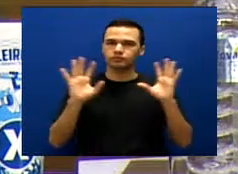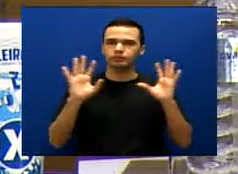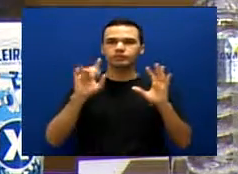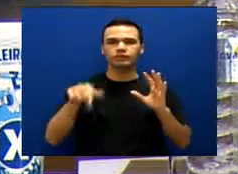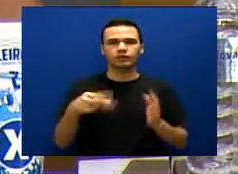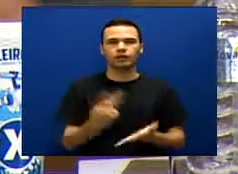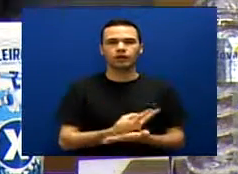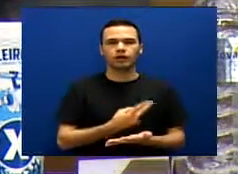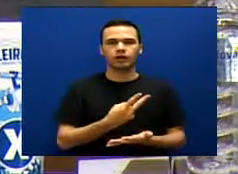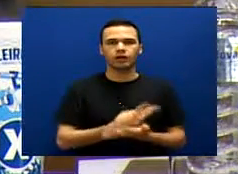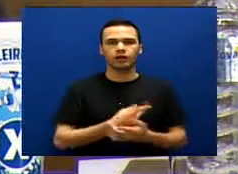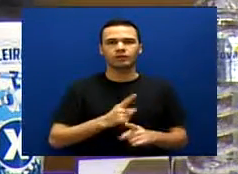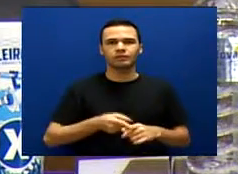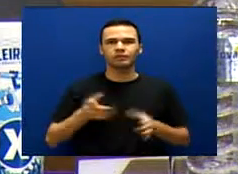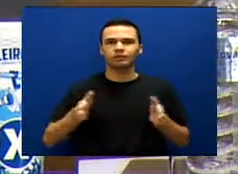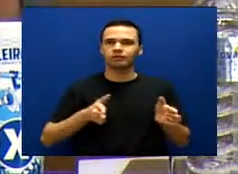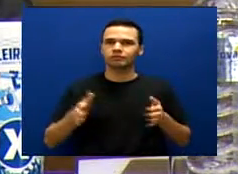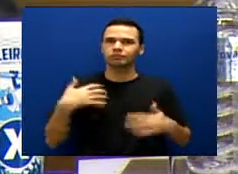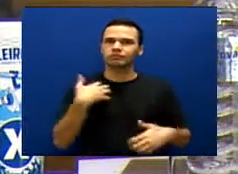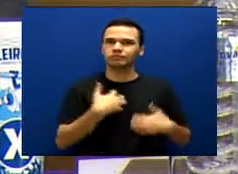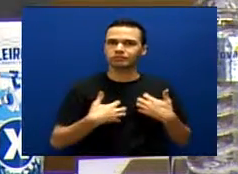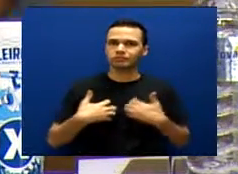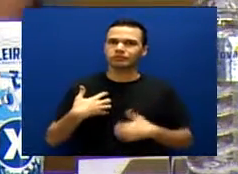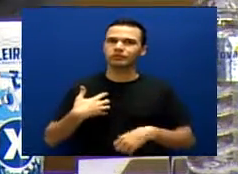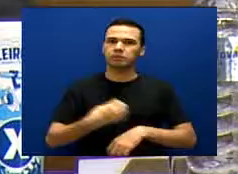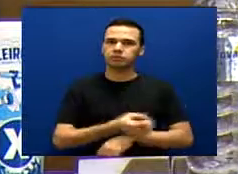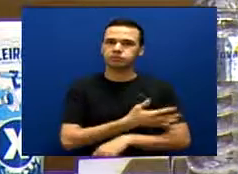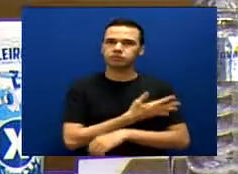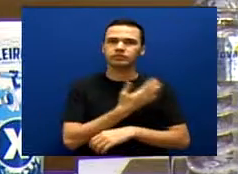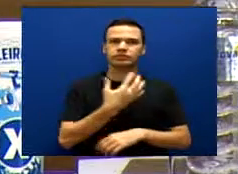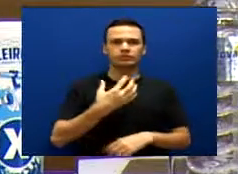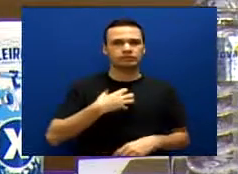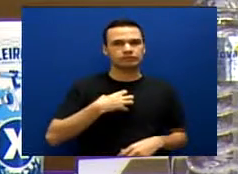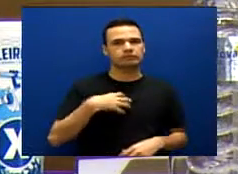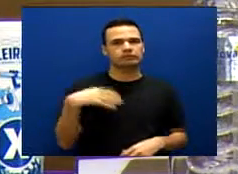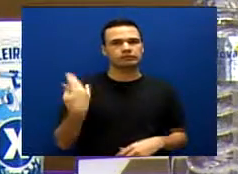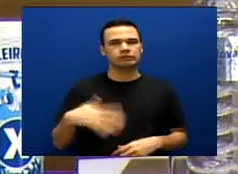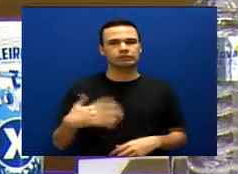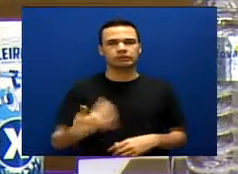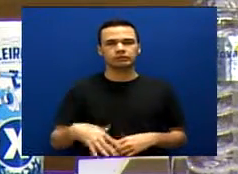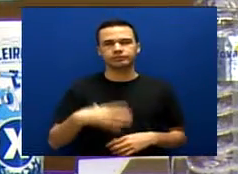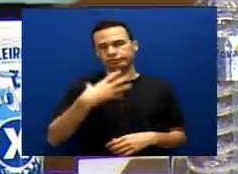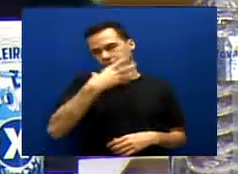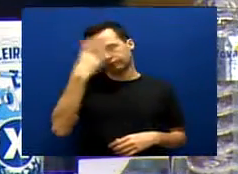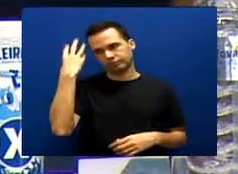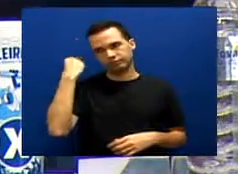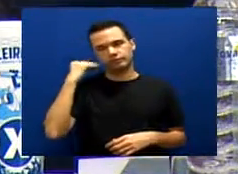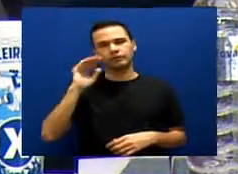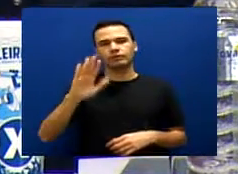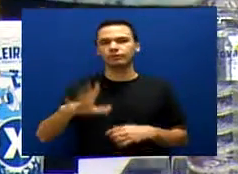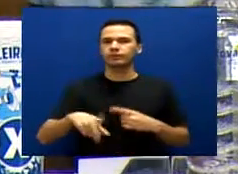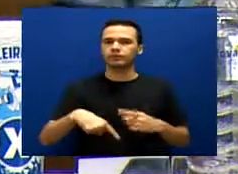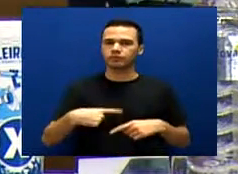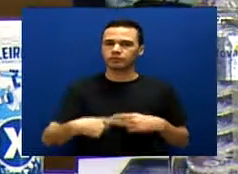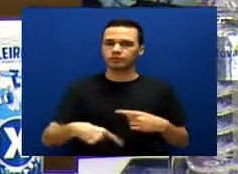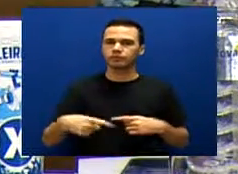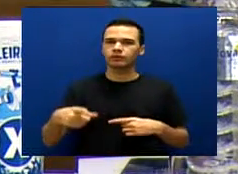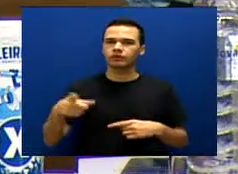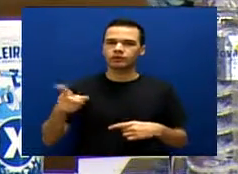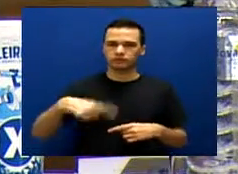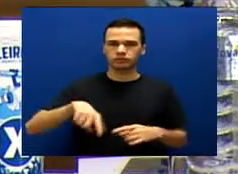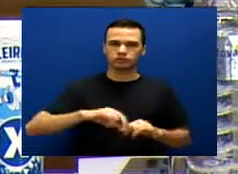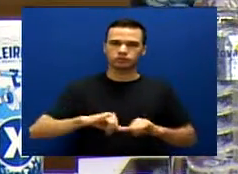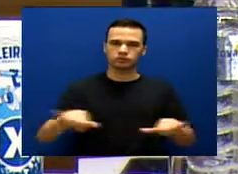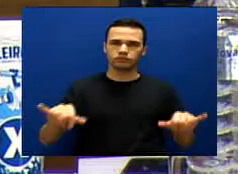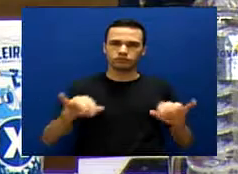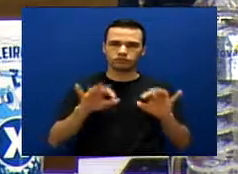falha pelo período, a emoção, a sensação do jogo, a gente está vivendo aquele momento ali, passou batido, mas no próximo jogo a gente